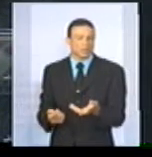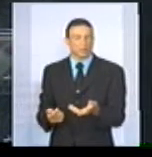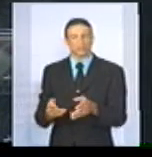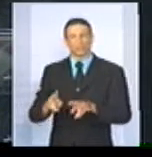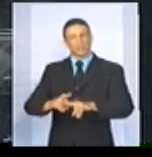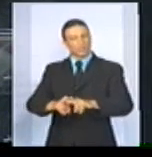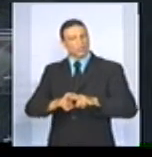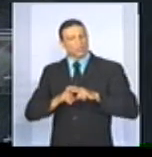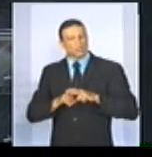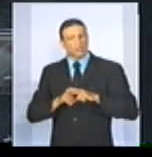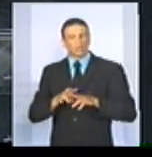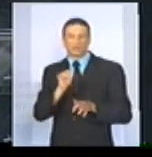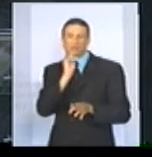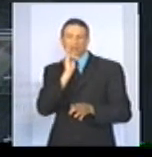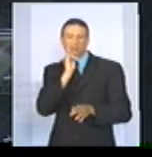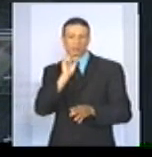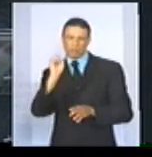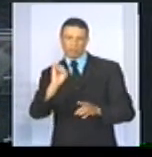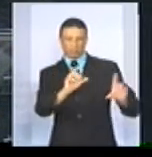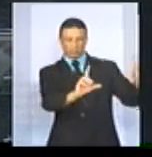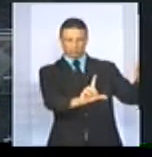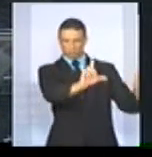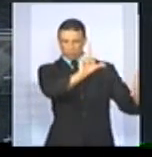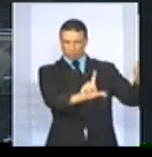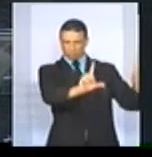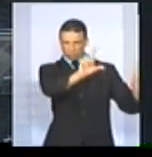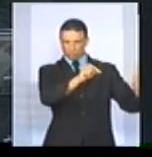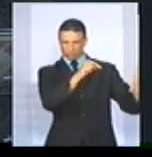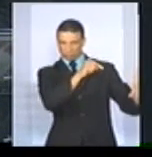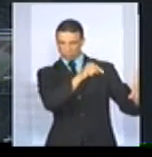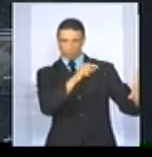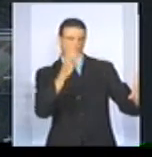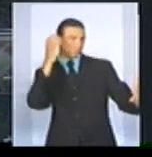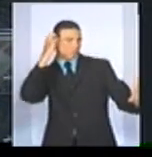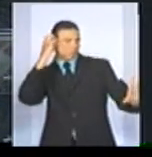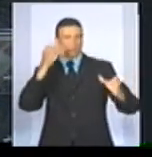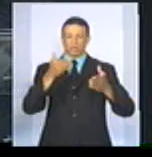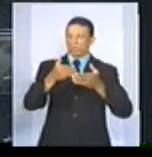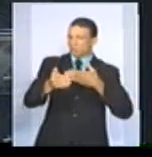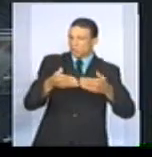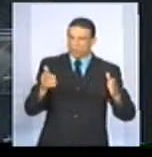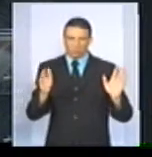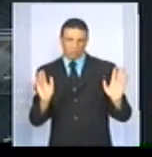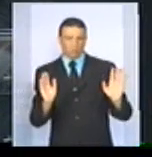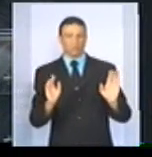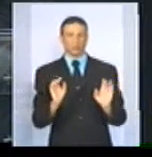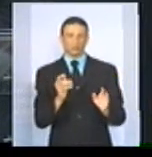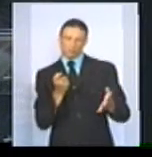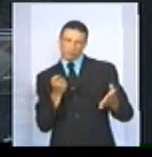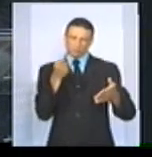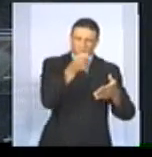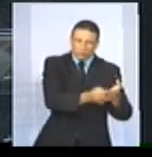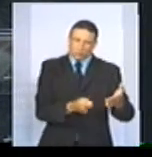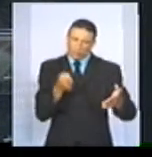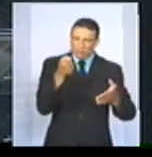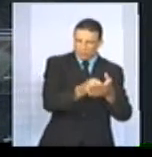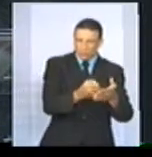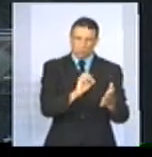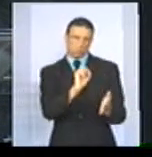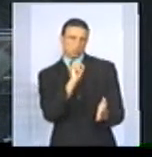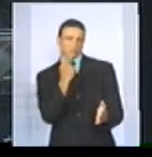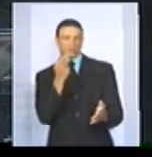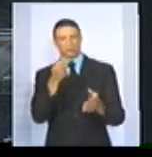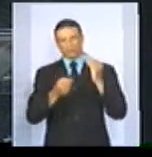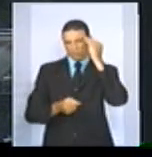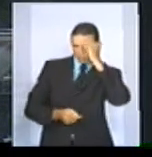se uma emissora de radiodifusão, de televisão ou de rádio, tiver a aventura, ou agora desventura, de